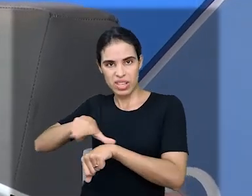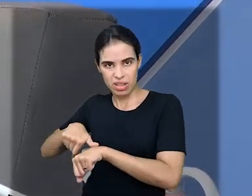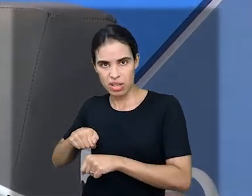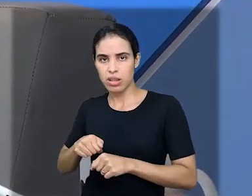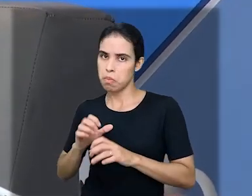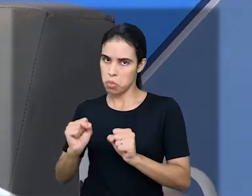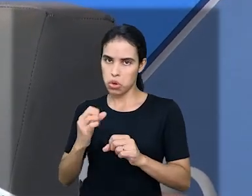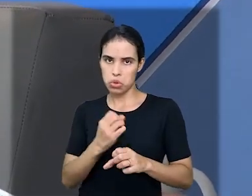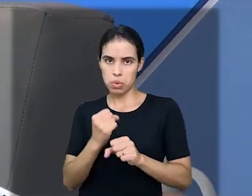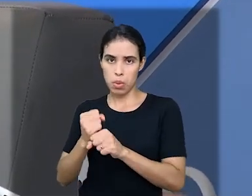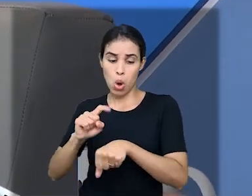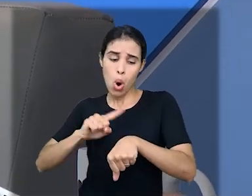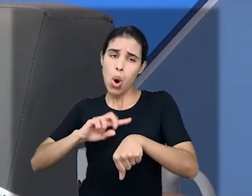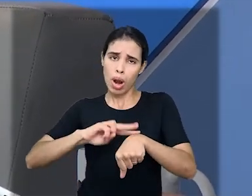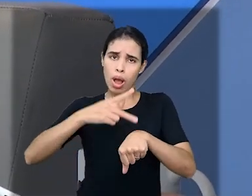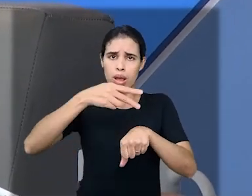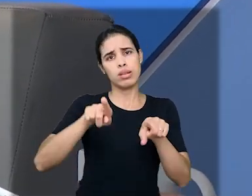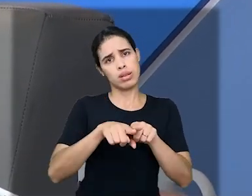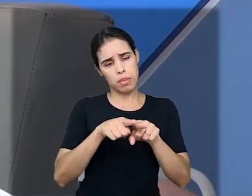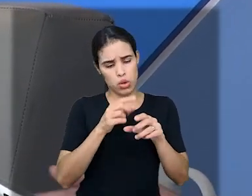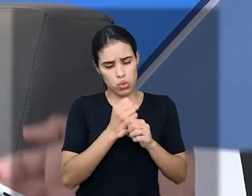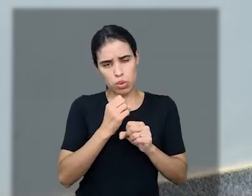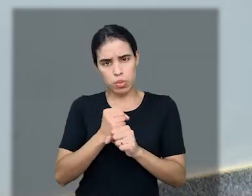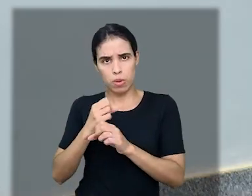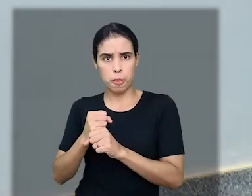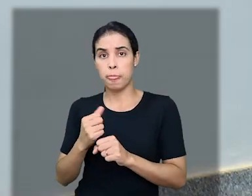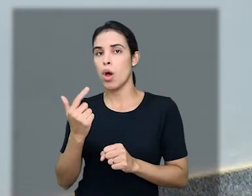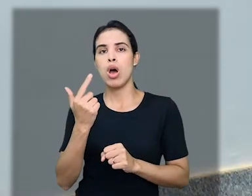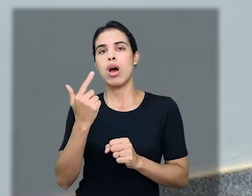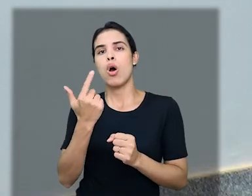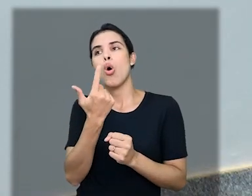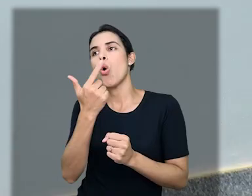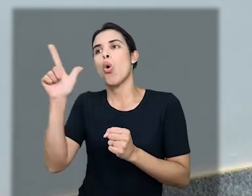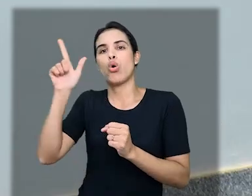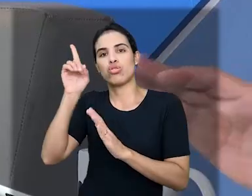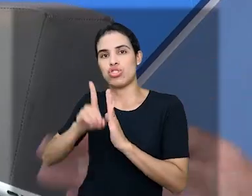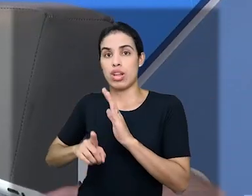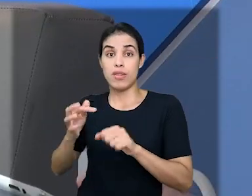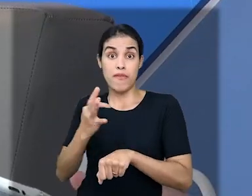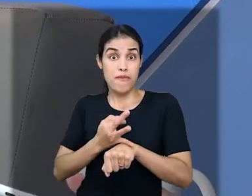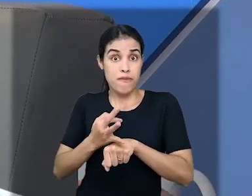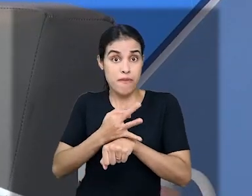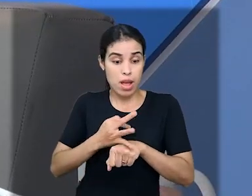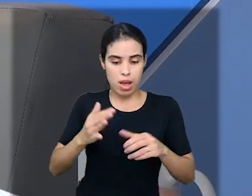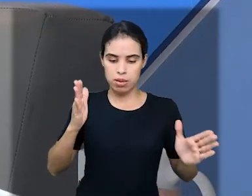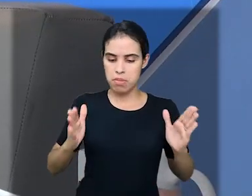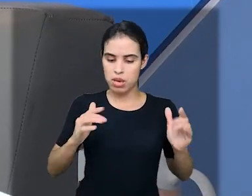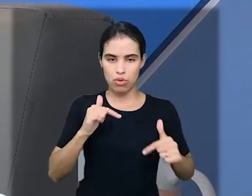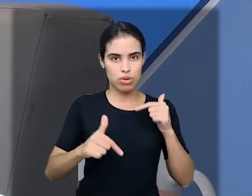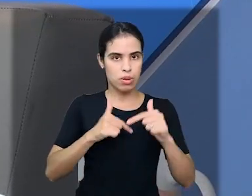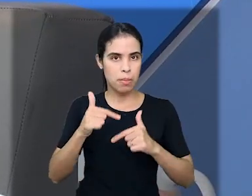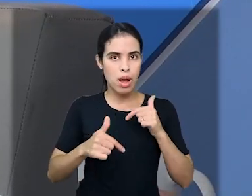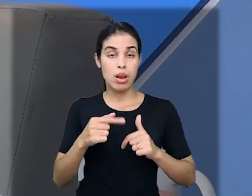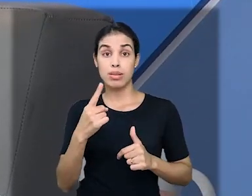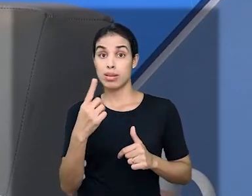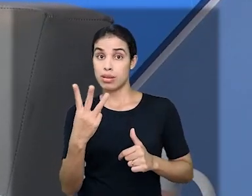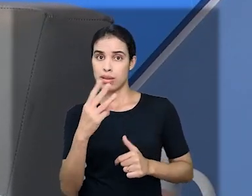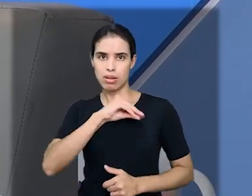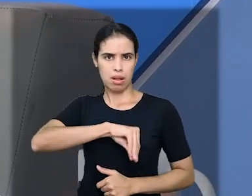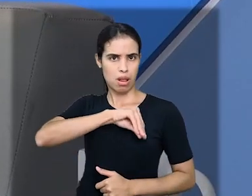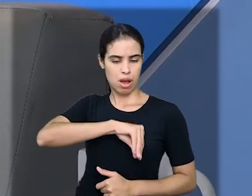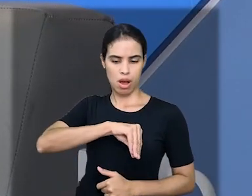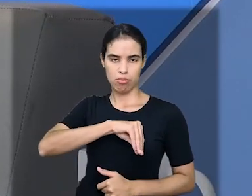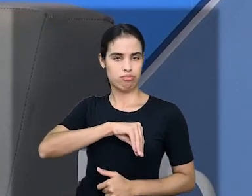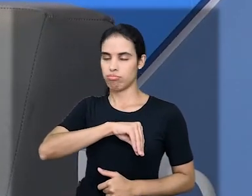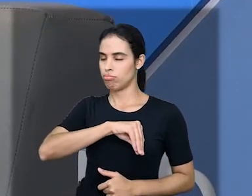hora extra, alguma coisa assim, isso vai ser lançado no TRCT. Outros direitos trabalhistas, mas não. Mas férias proporcionais, 13º